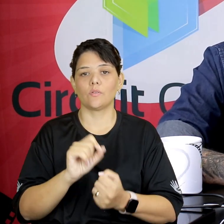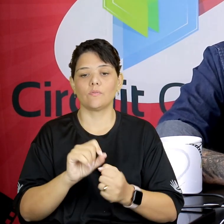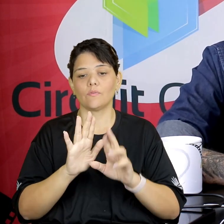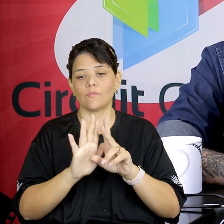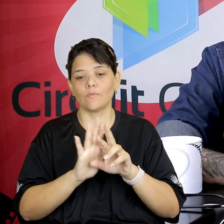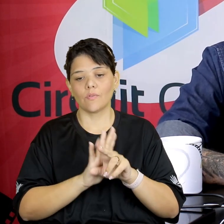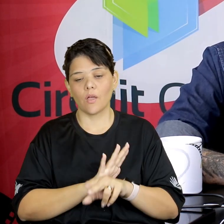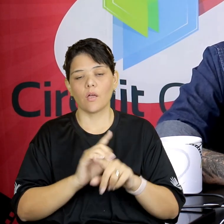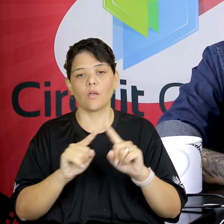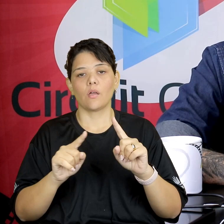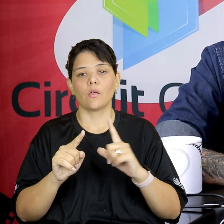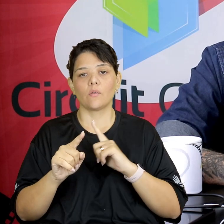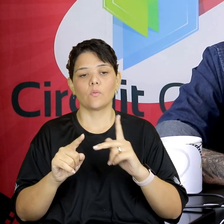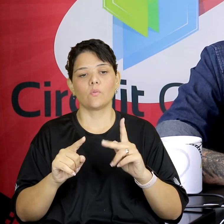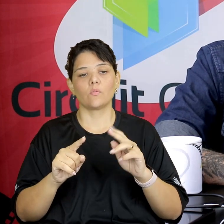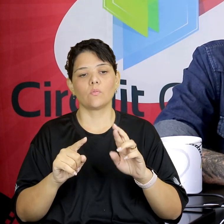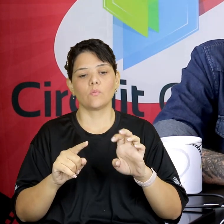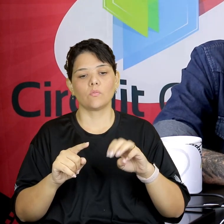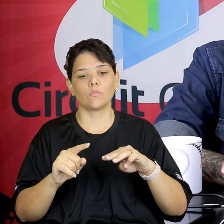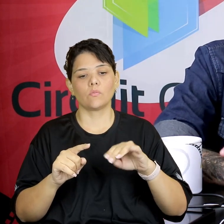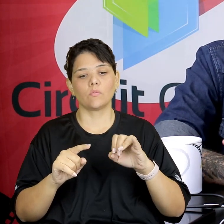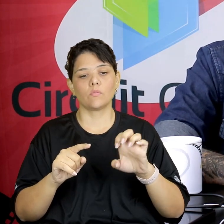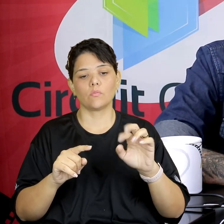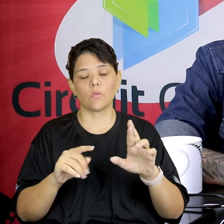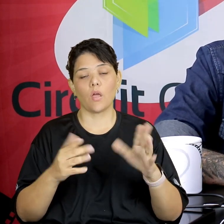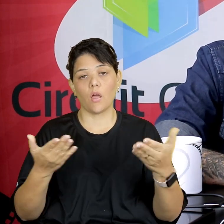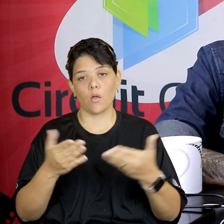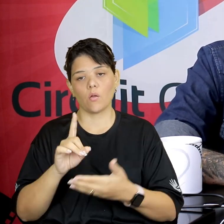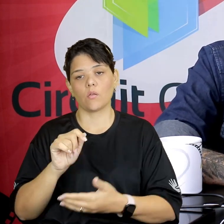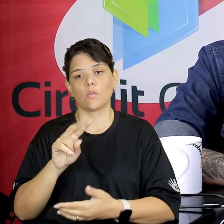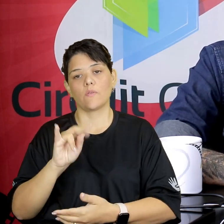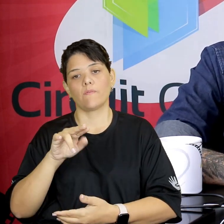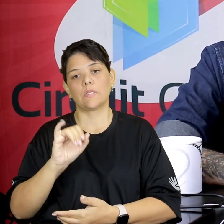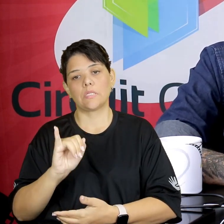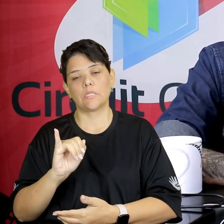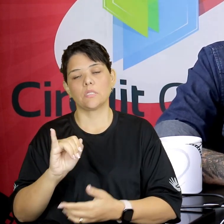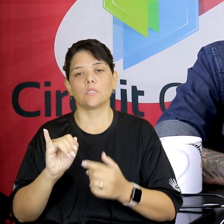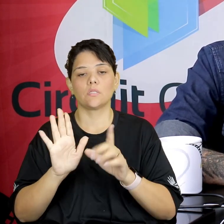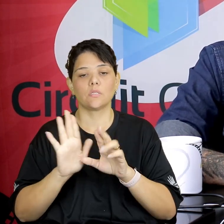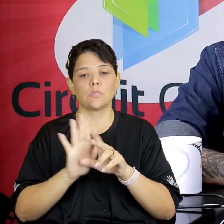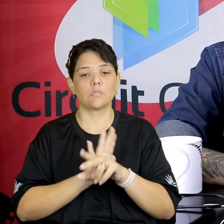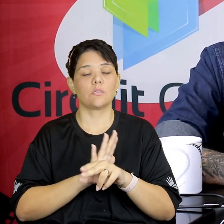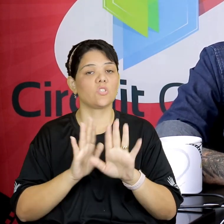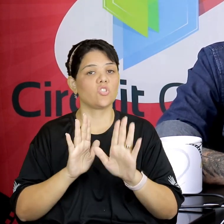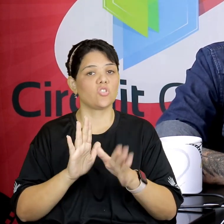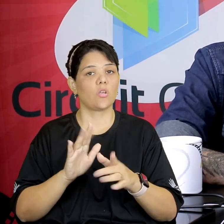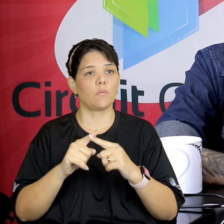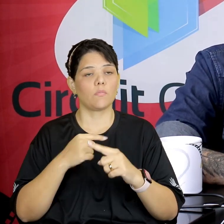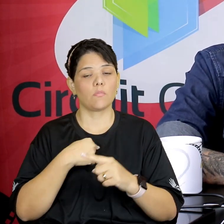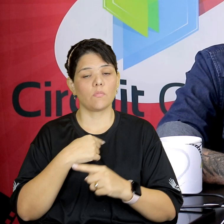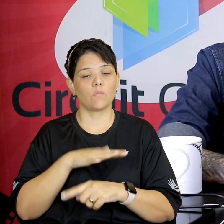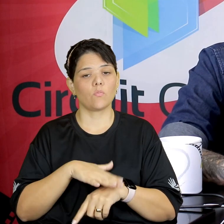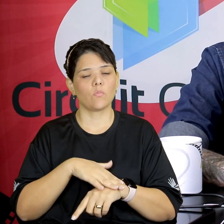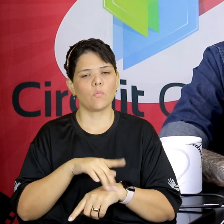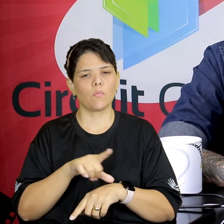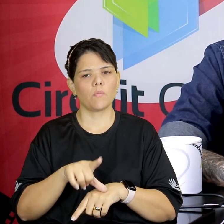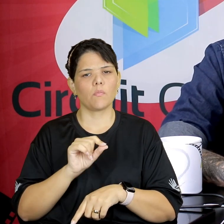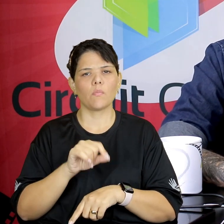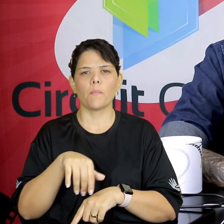Premiere, aprendi a editar no Premiere de verdade, e agora eu uso bastante o DaVinci, por questão dele ser melhor para cor, ser melhor para as outras áreas